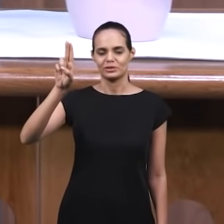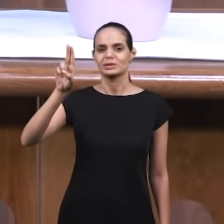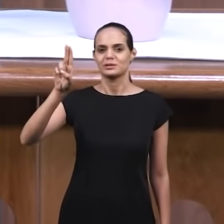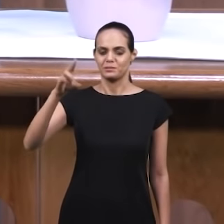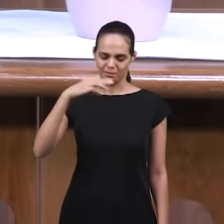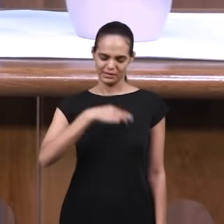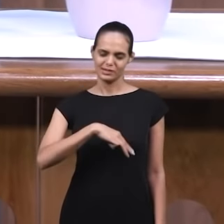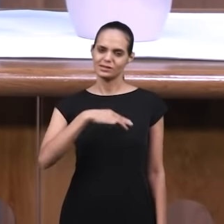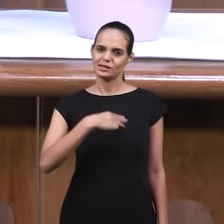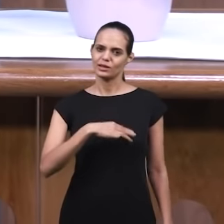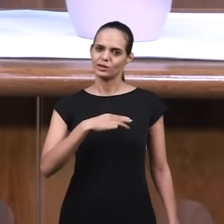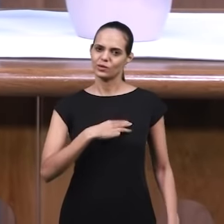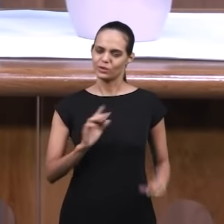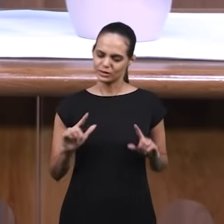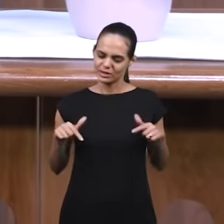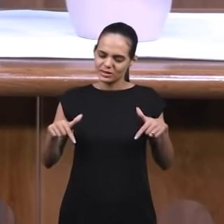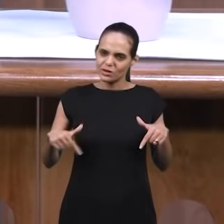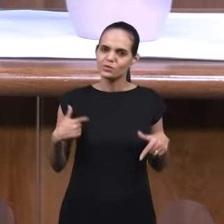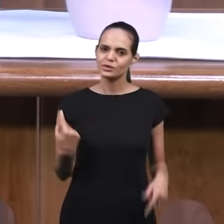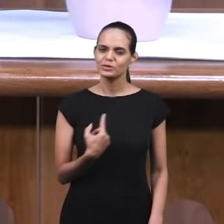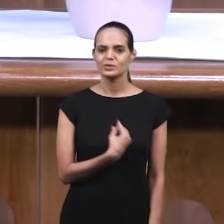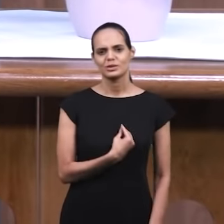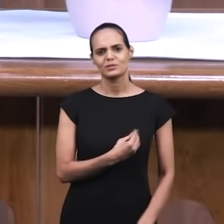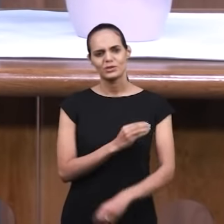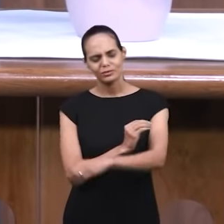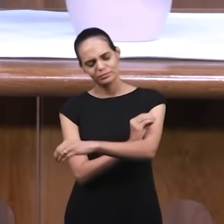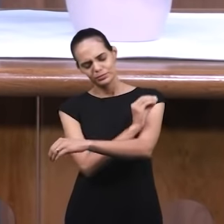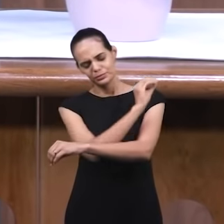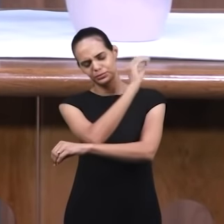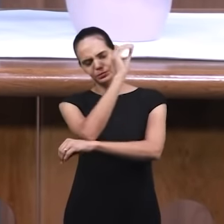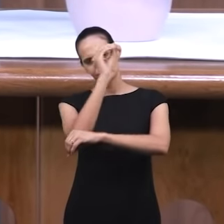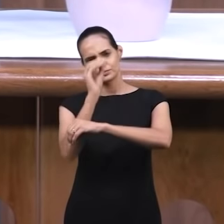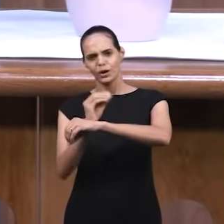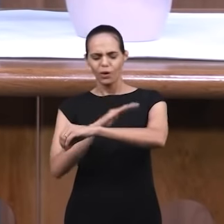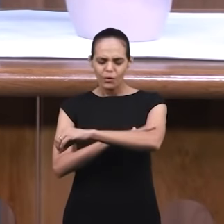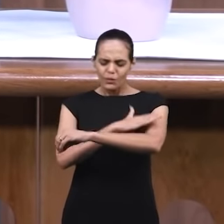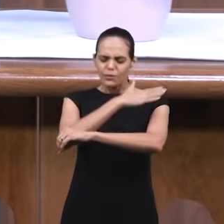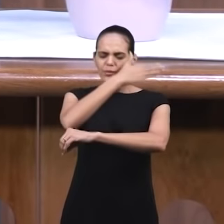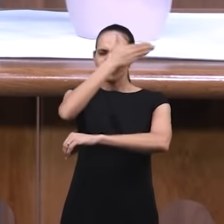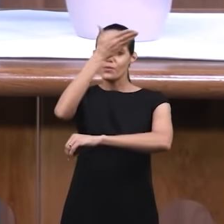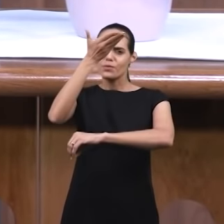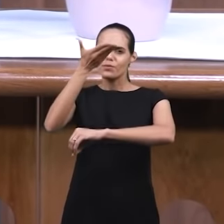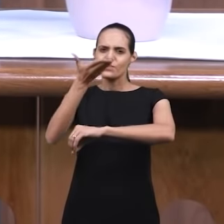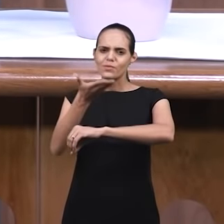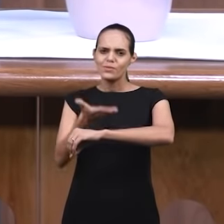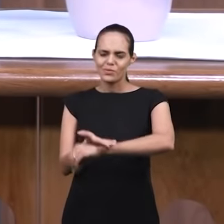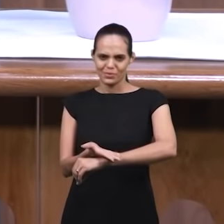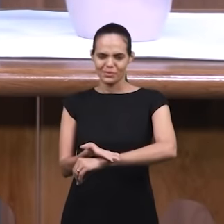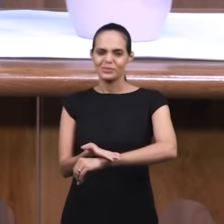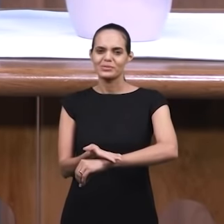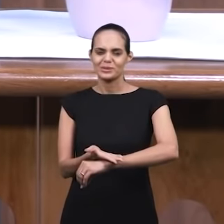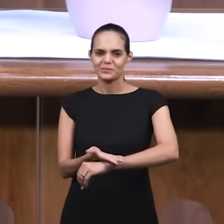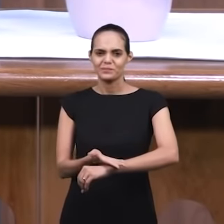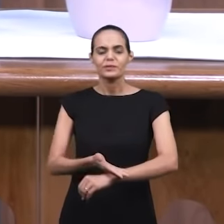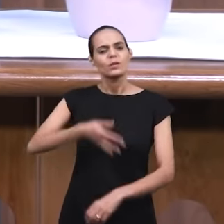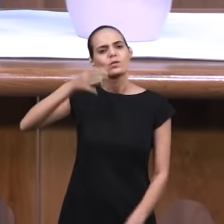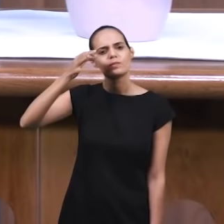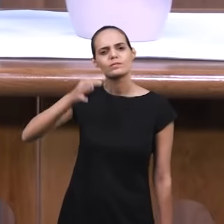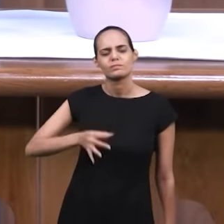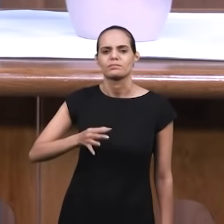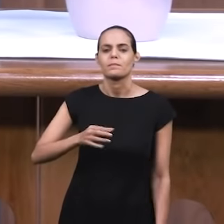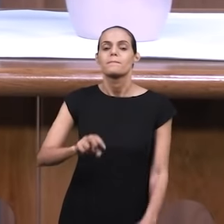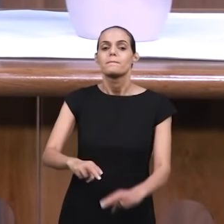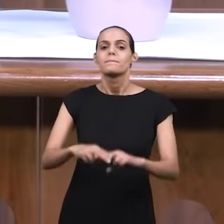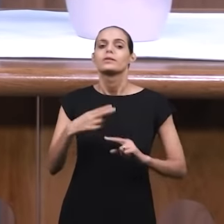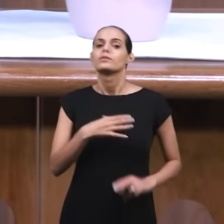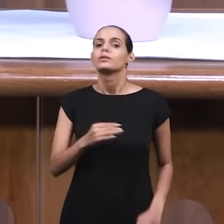sua misericórdia sobre nós durante o dia inteiro. Ela foi confirmada pelo seu Filho amado,